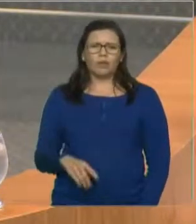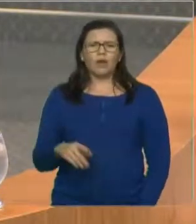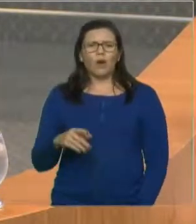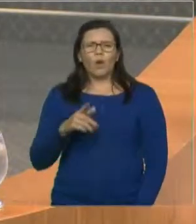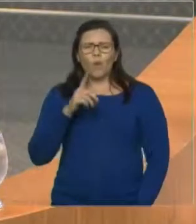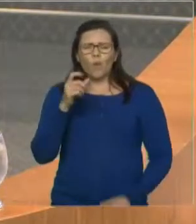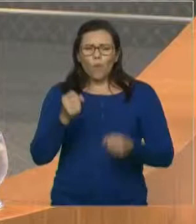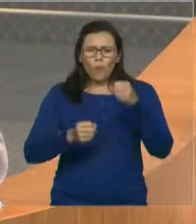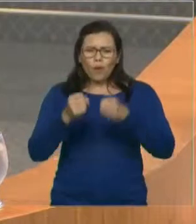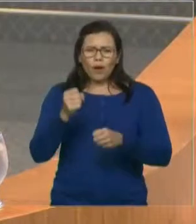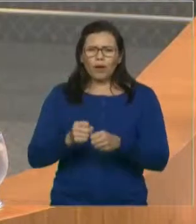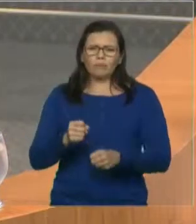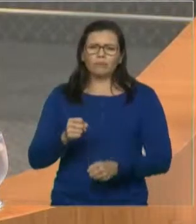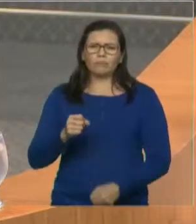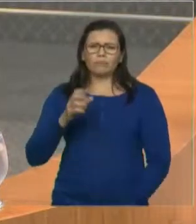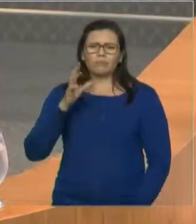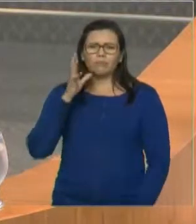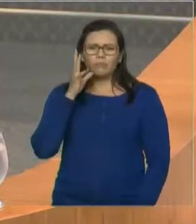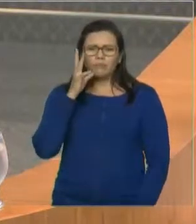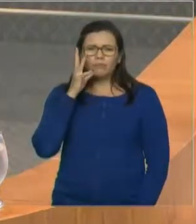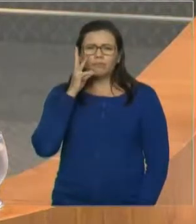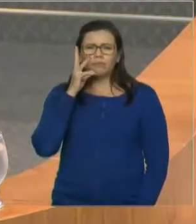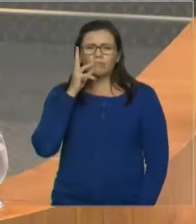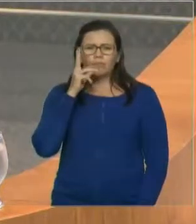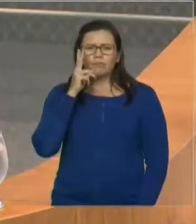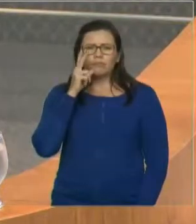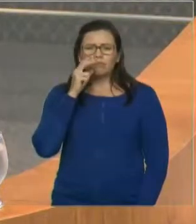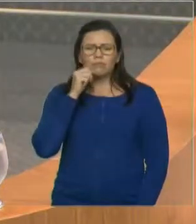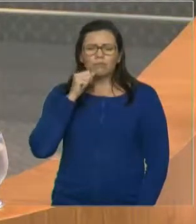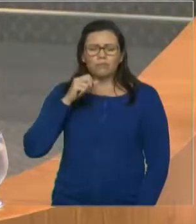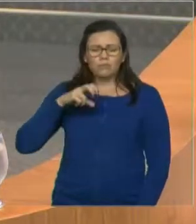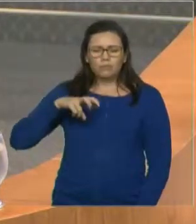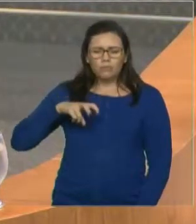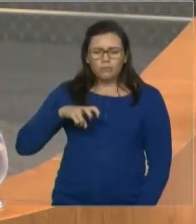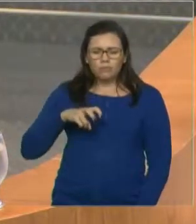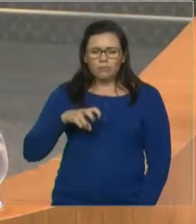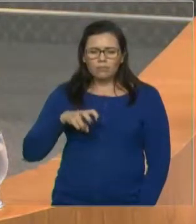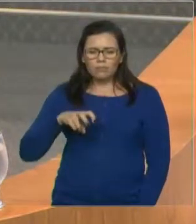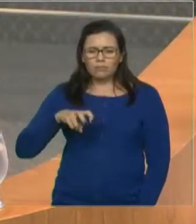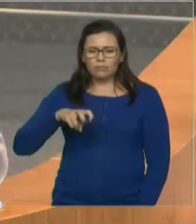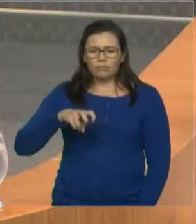a 100 quilômetros permitido. E